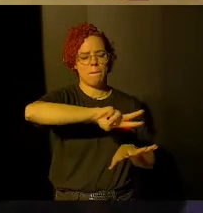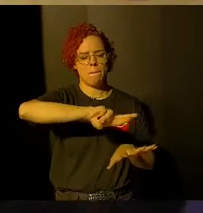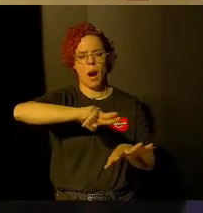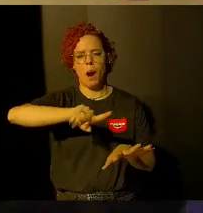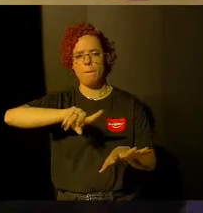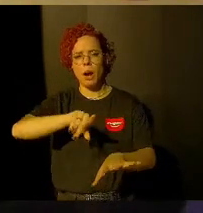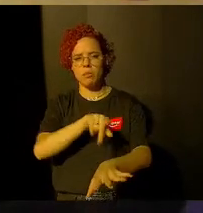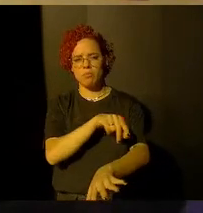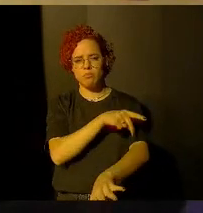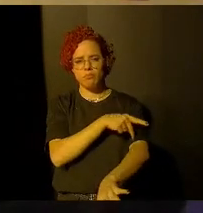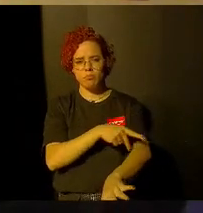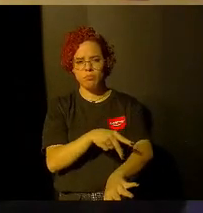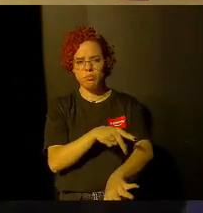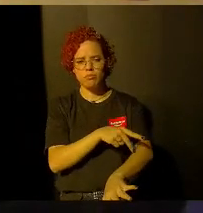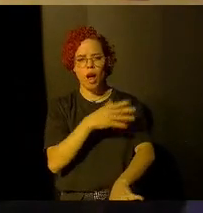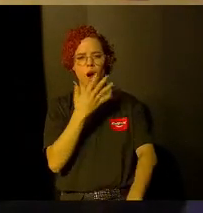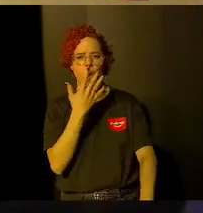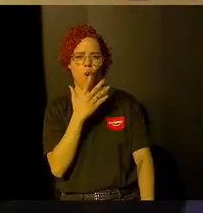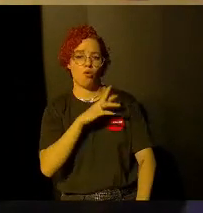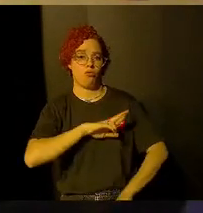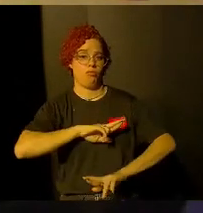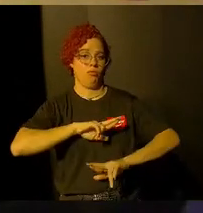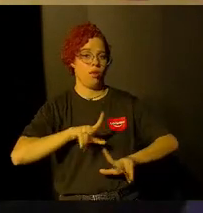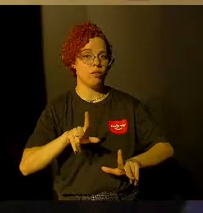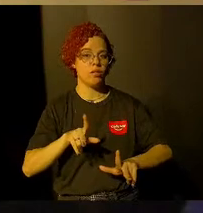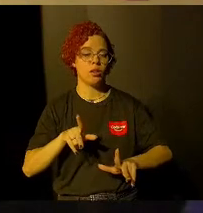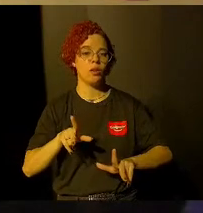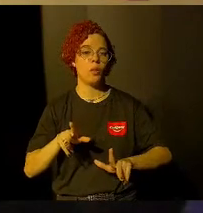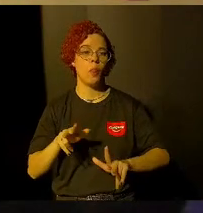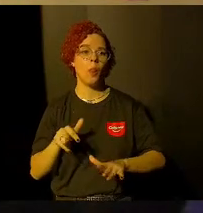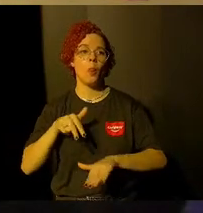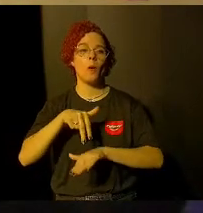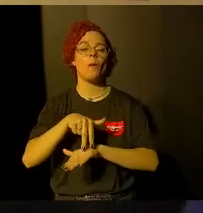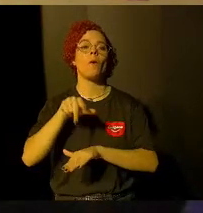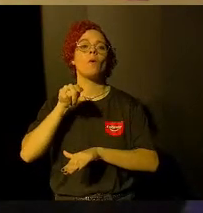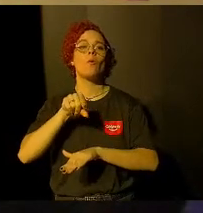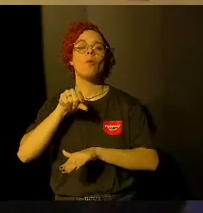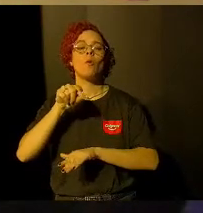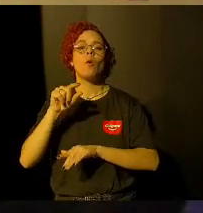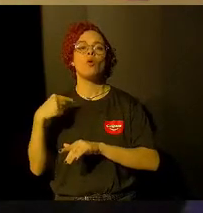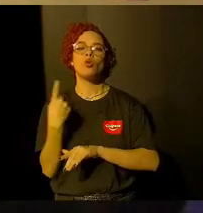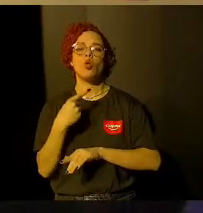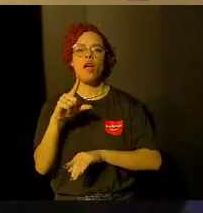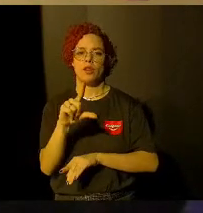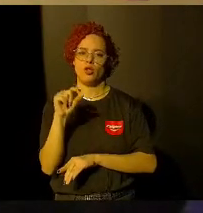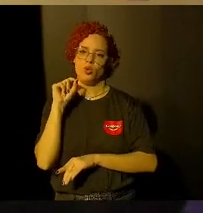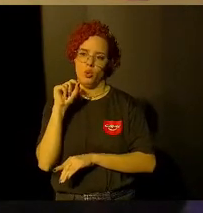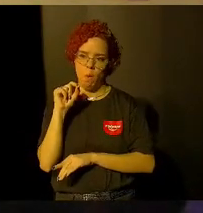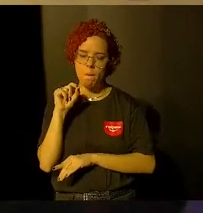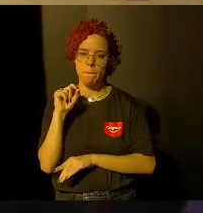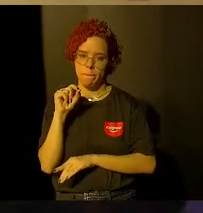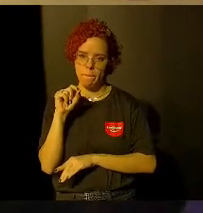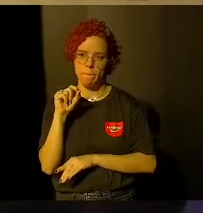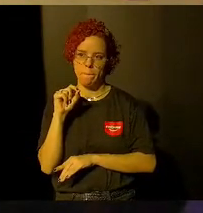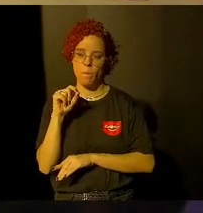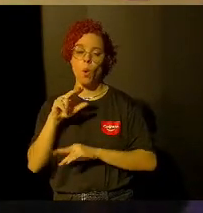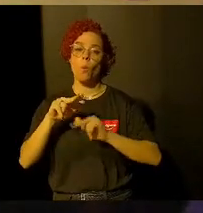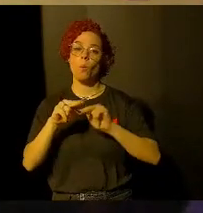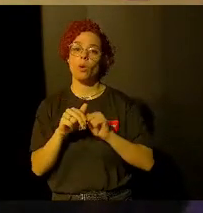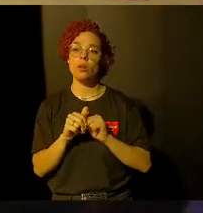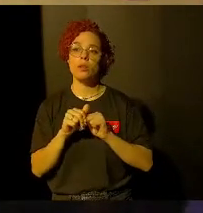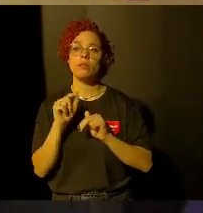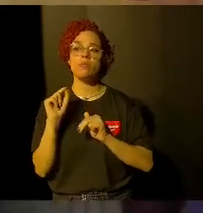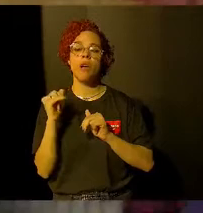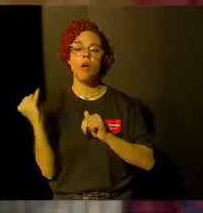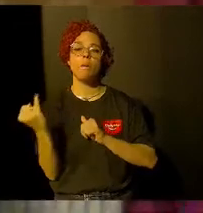negra que coloca a gente em lugares em que determina as escolhas que a gente faz e por isso para mim é tão